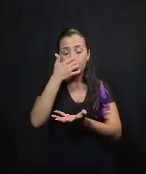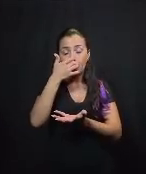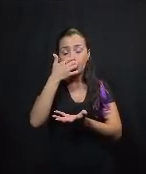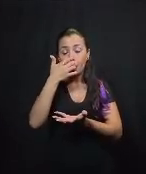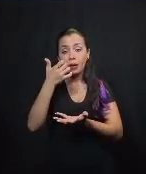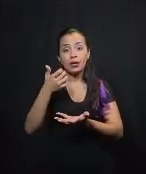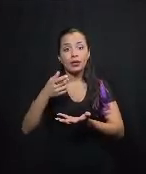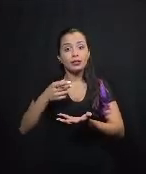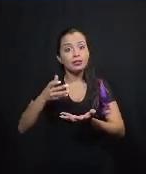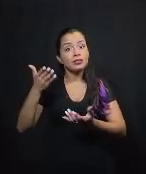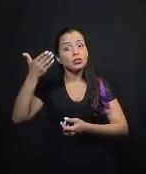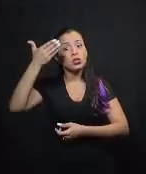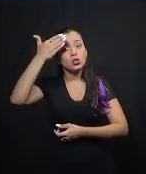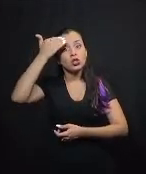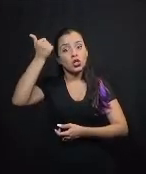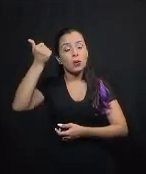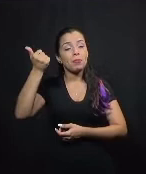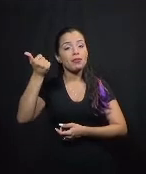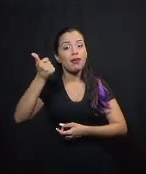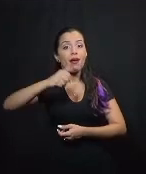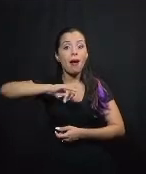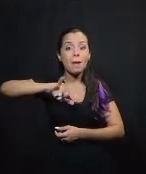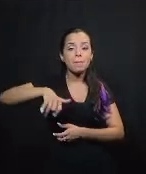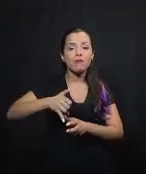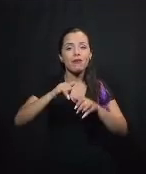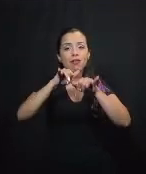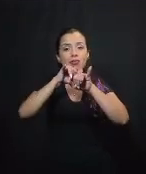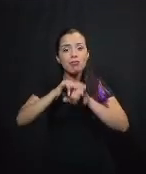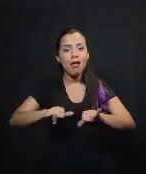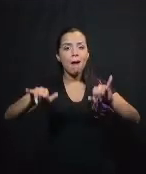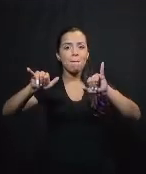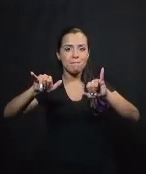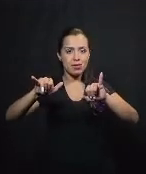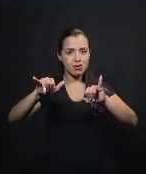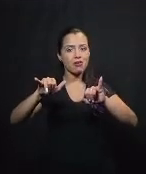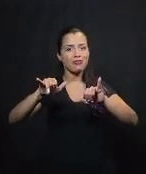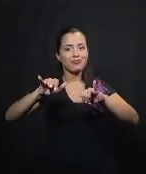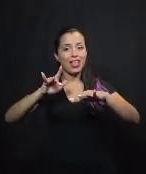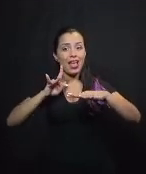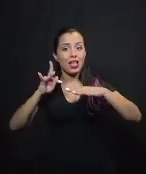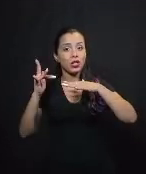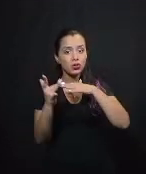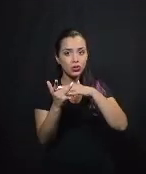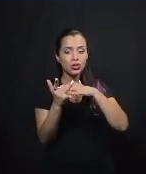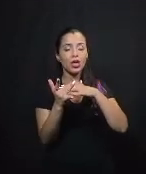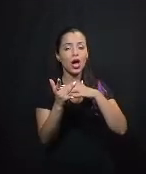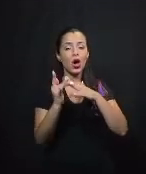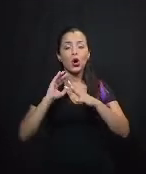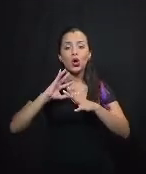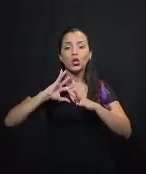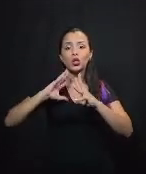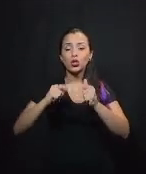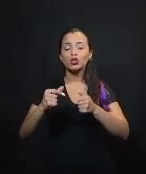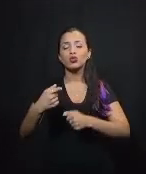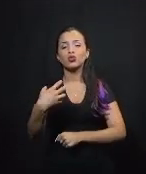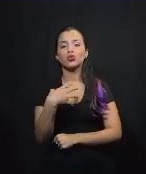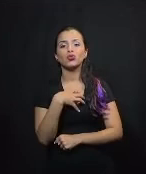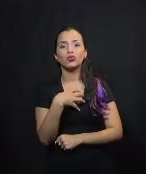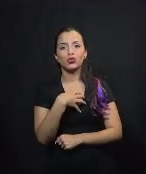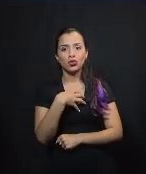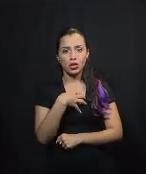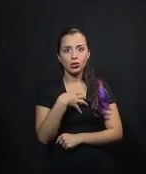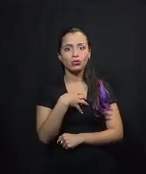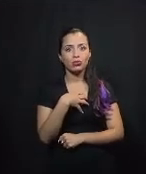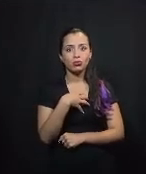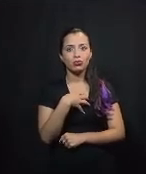se apropriar da mídia social, da rede social, das formas de atuação nessa rede, de